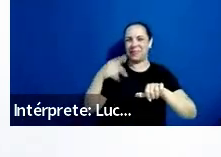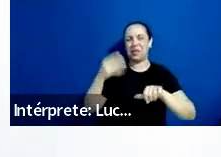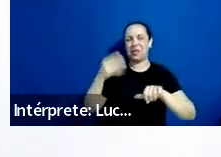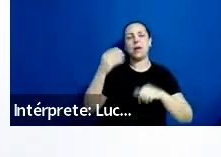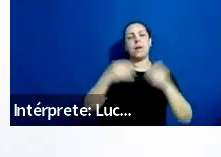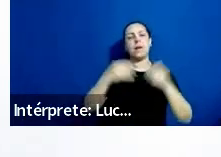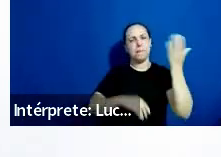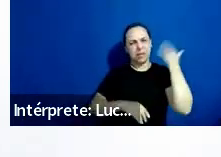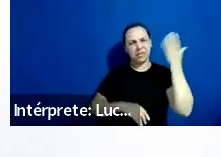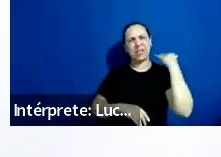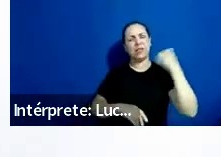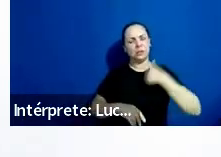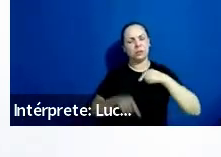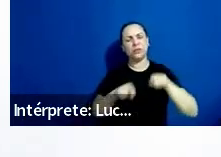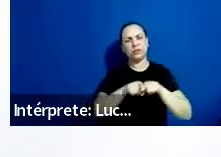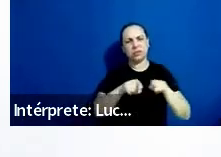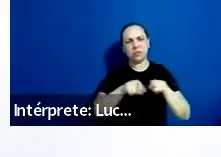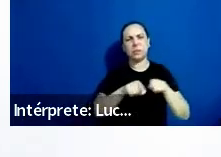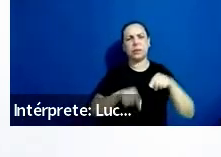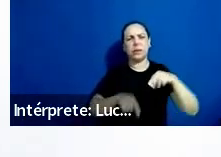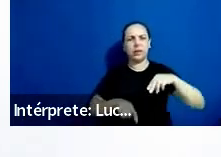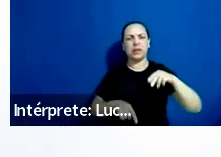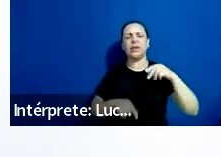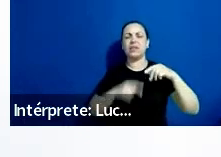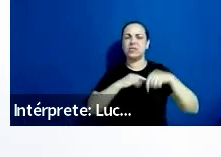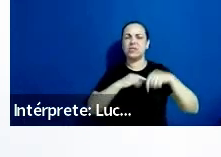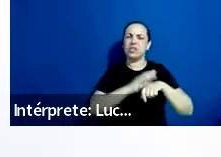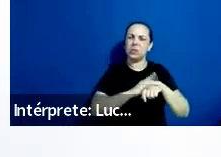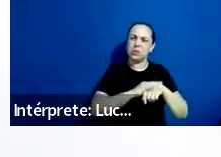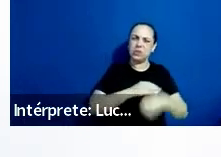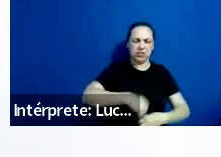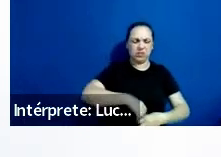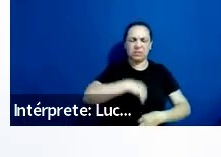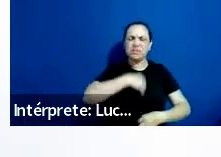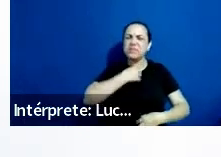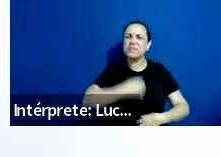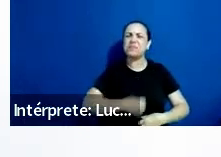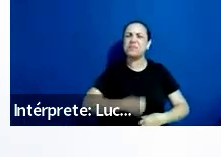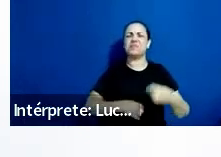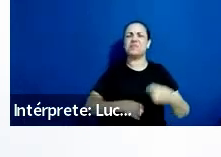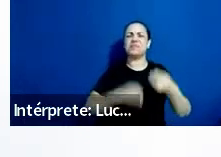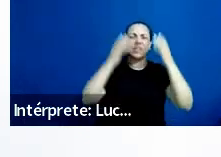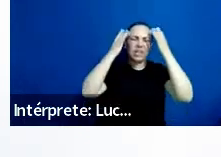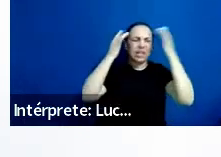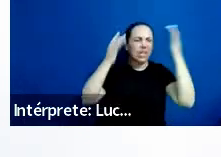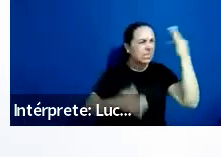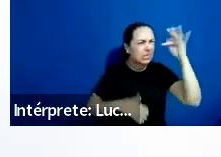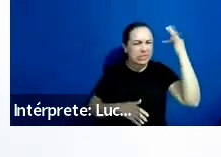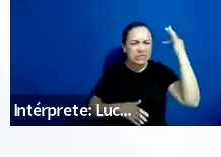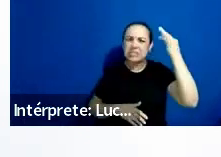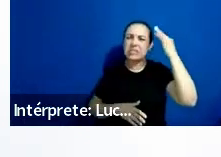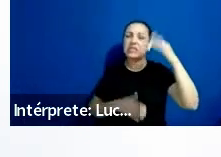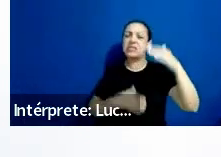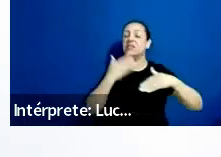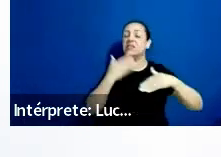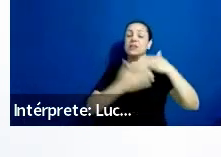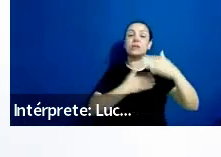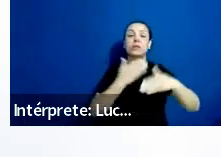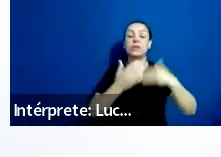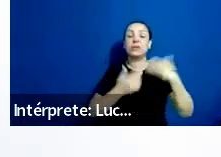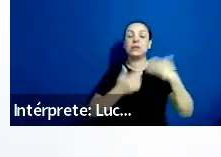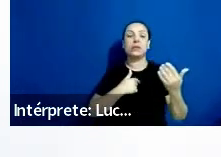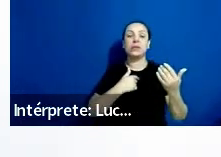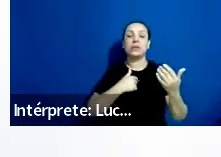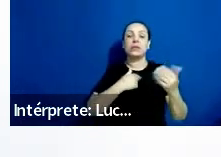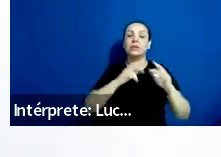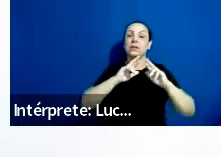tinha azia, gastrite, refluxo, hérnia de hiato, era totalmente desidratada, enxaqueca, e eu conheci essa palavra que vocês estão vendo aí na